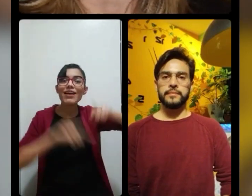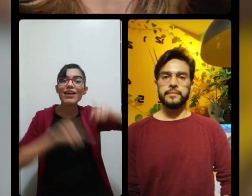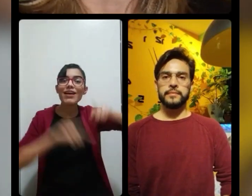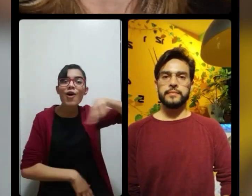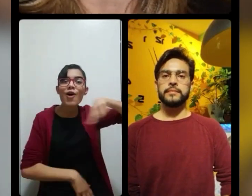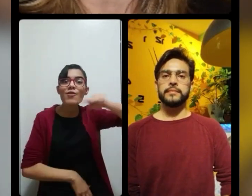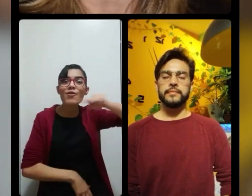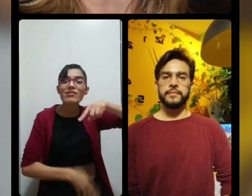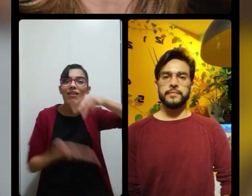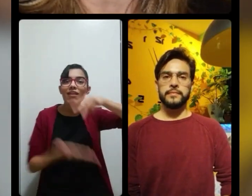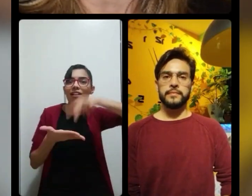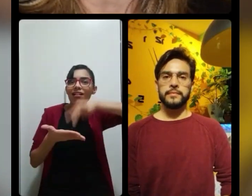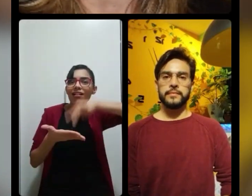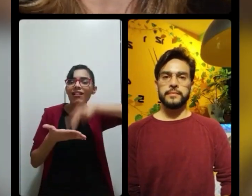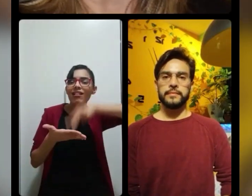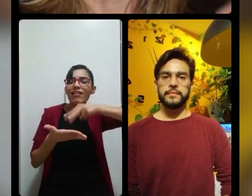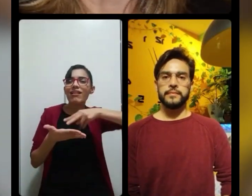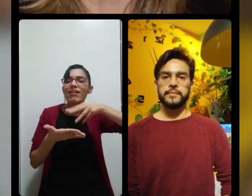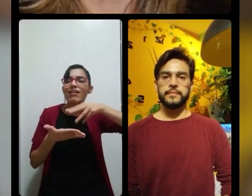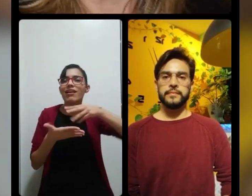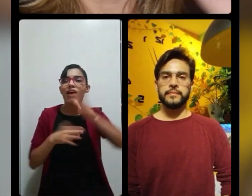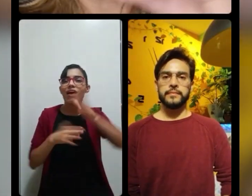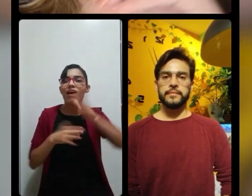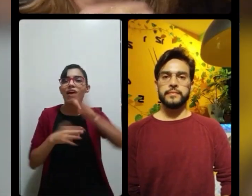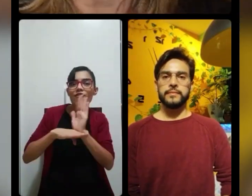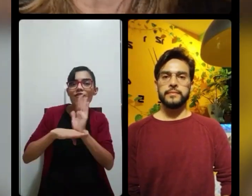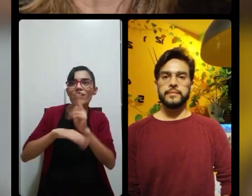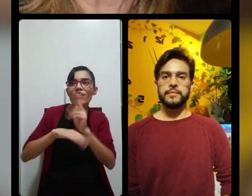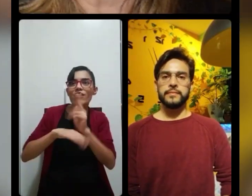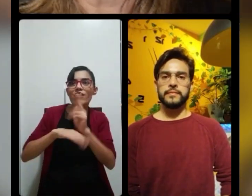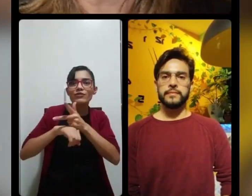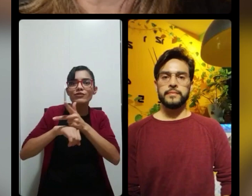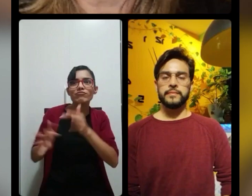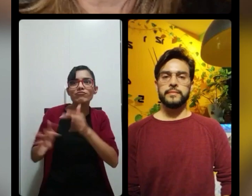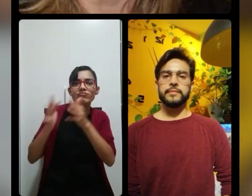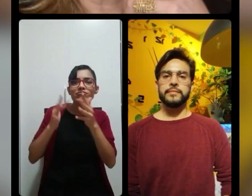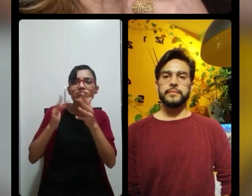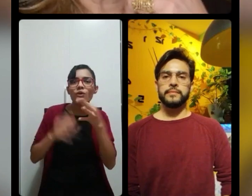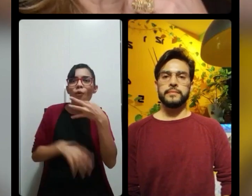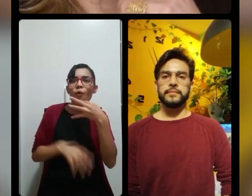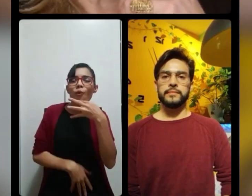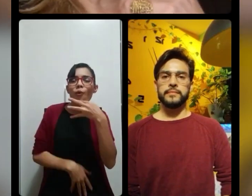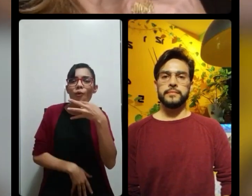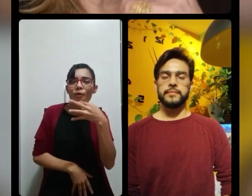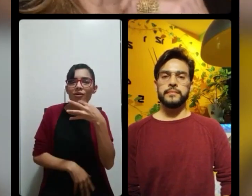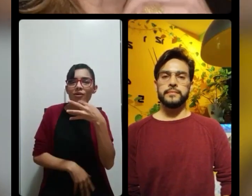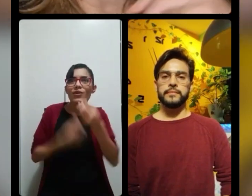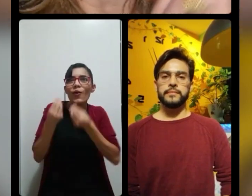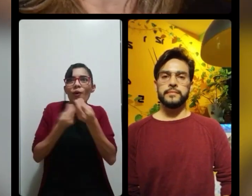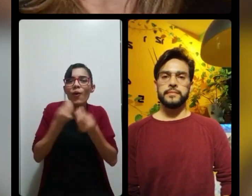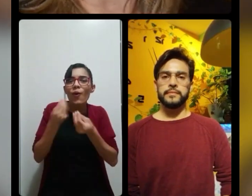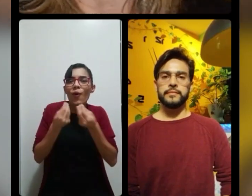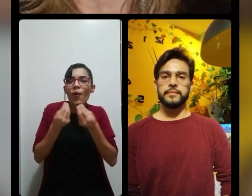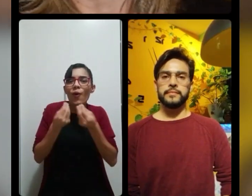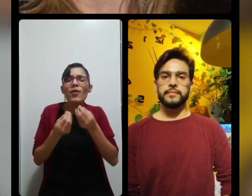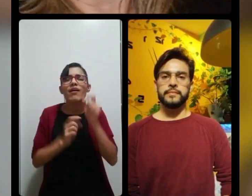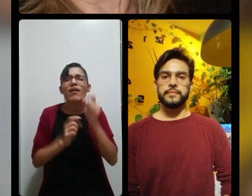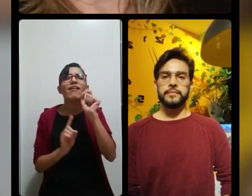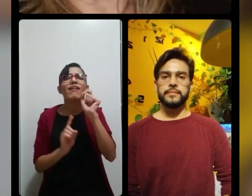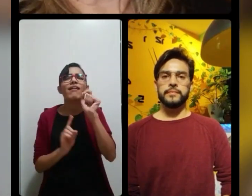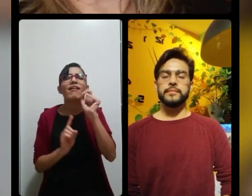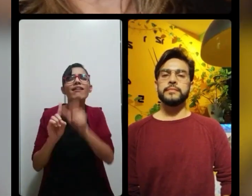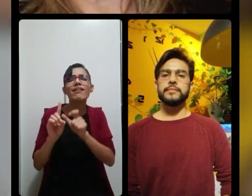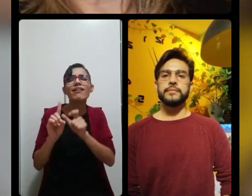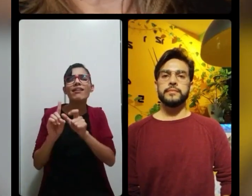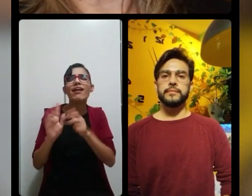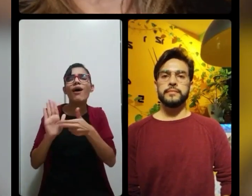começar a conhecer qual a relação de, por exemplo, de Cascudo com Mário,